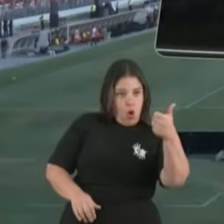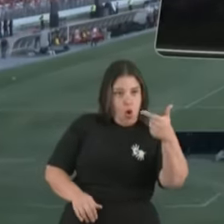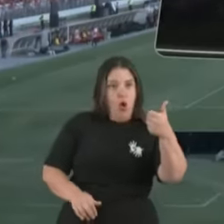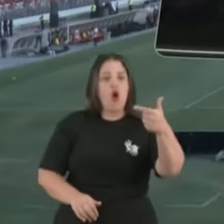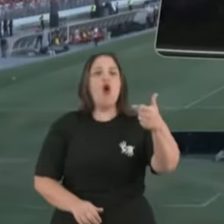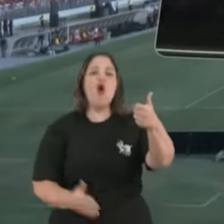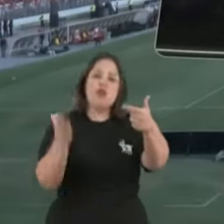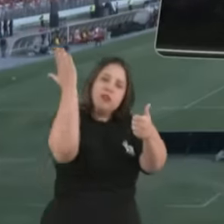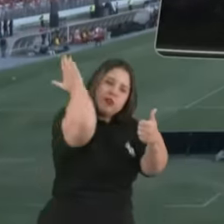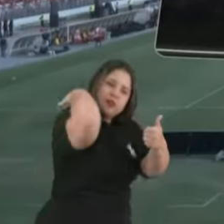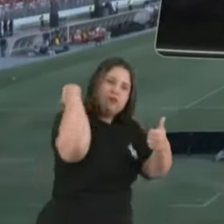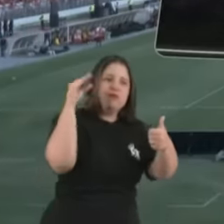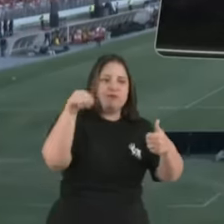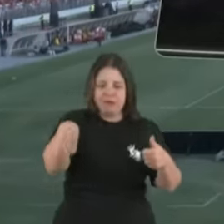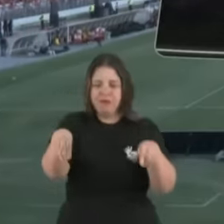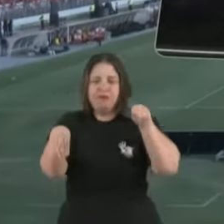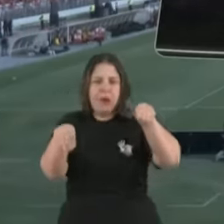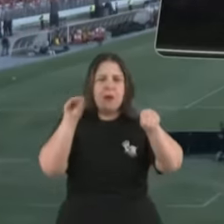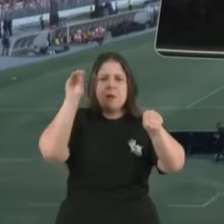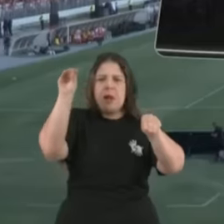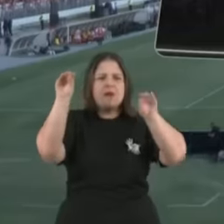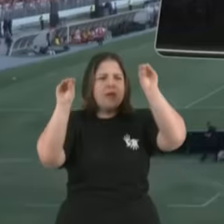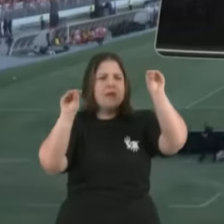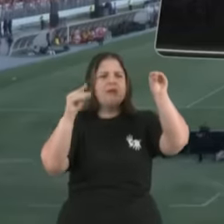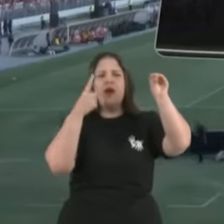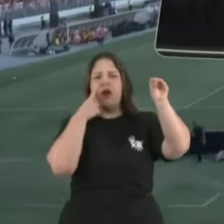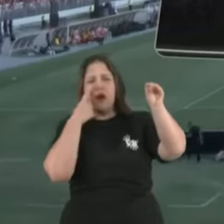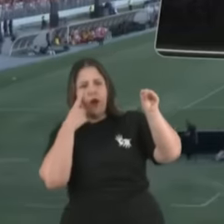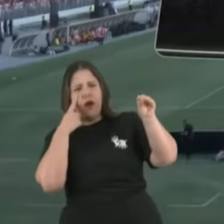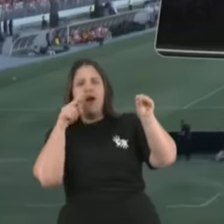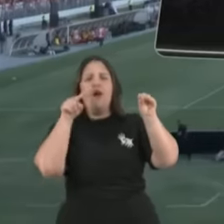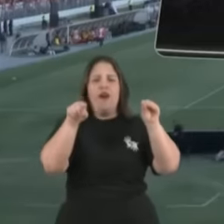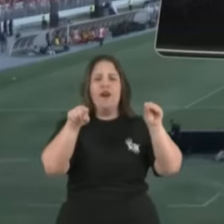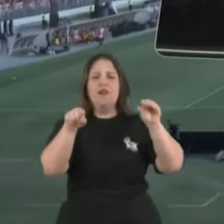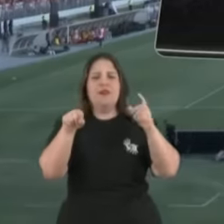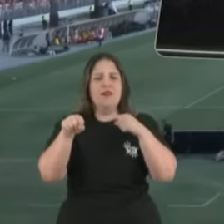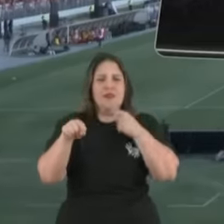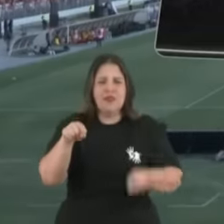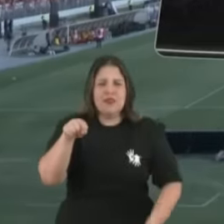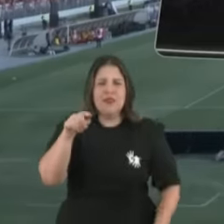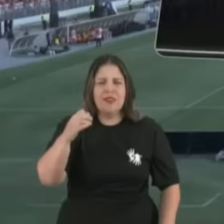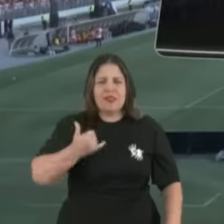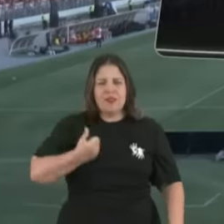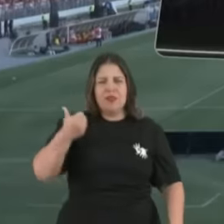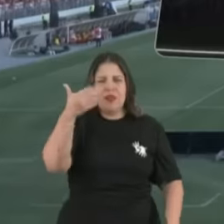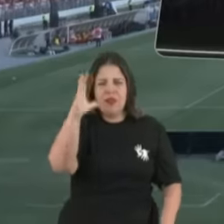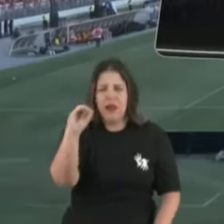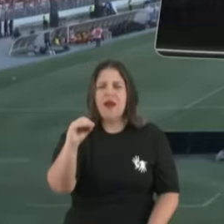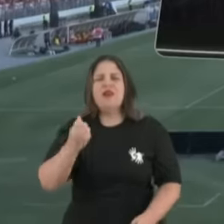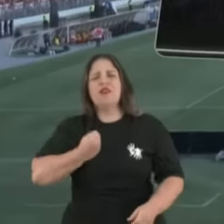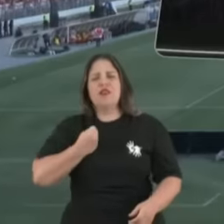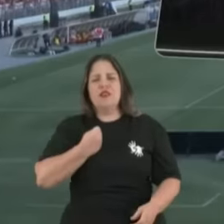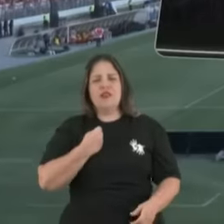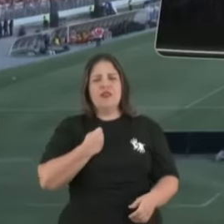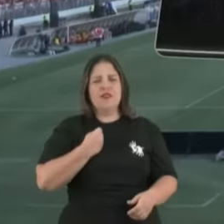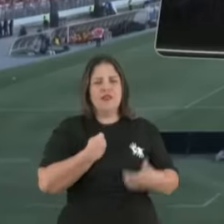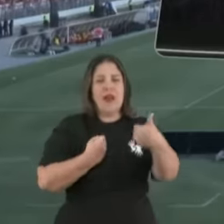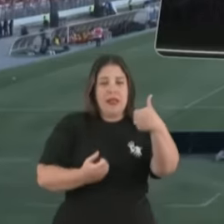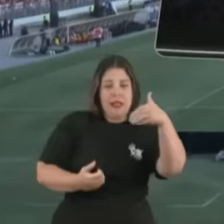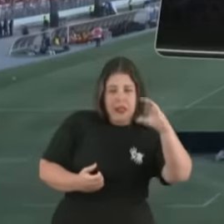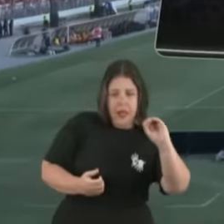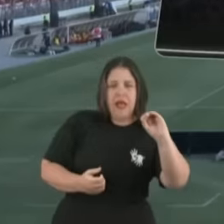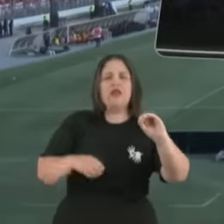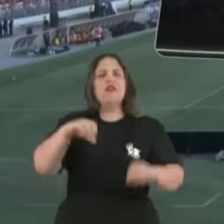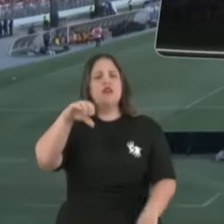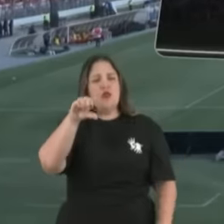Hereda, 3, Fábio Alemão, 4, Simon, 13, William Formiga. O 6 é o Caio César, ladeado pelo 98, Falcão. O